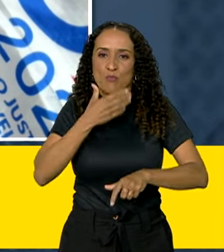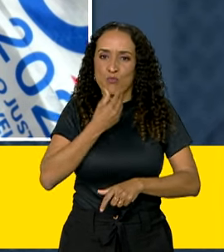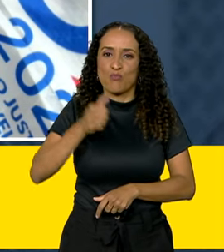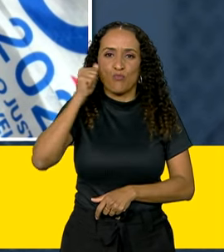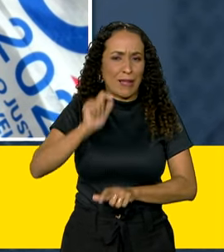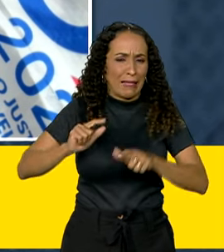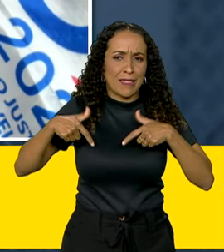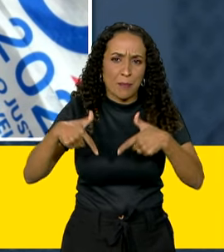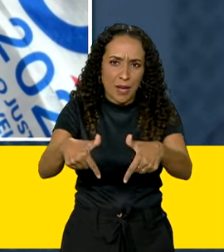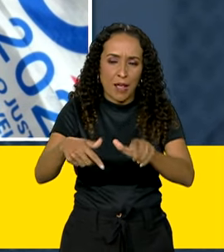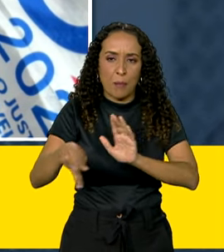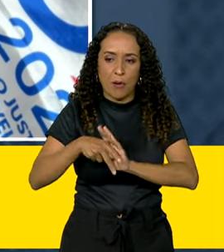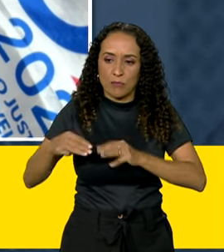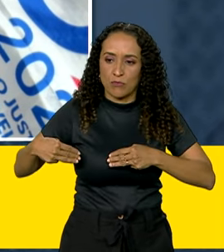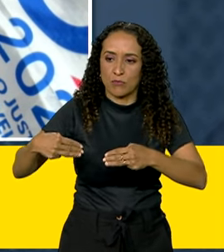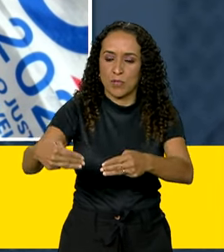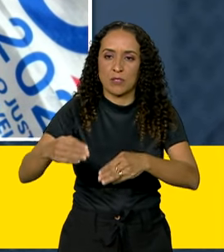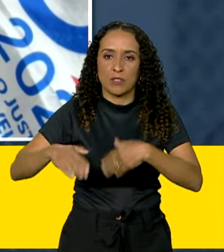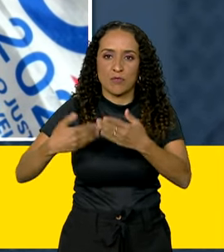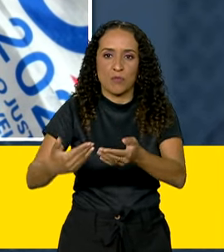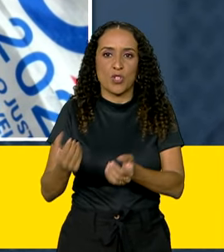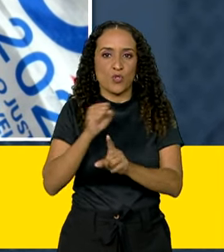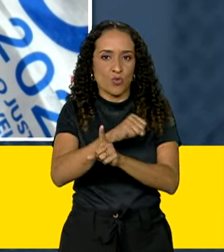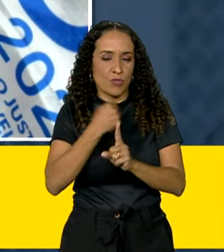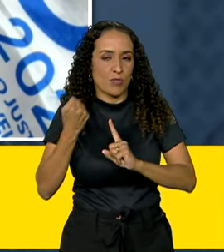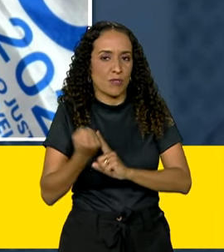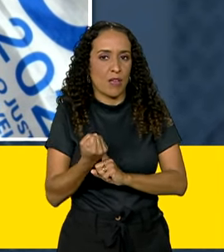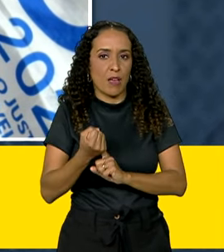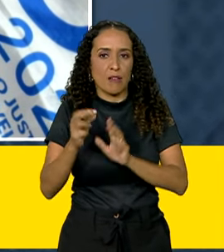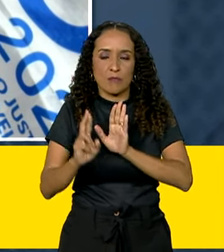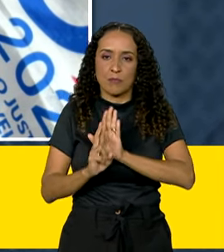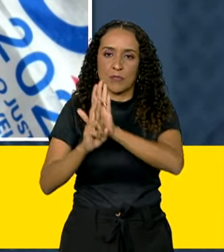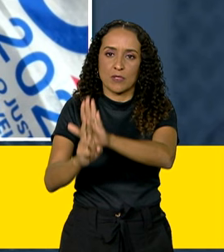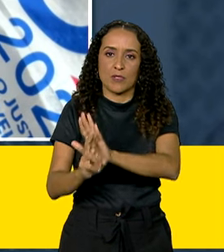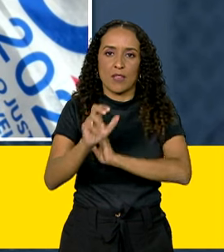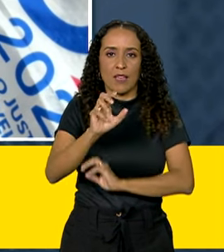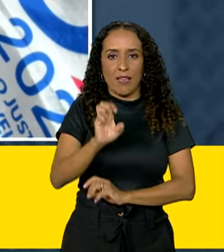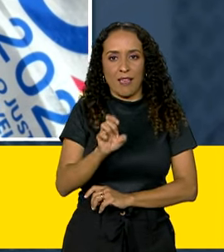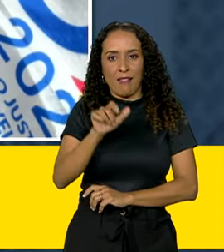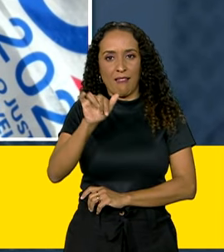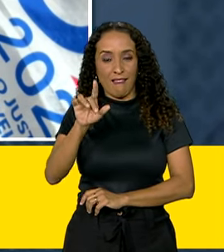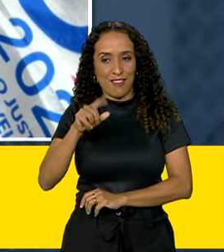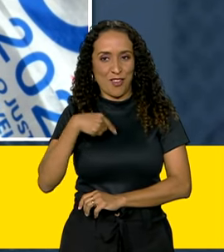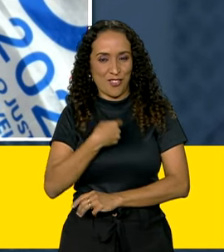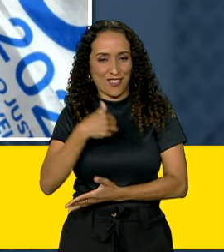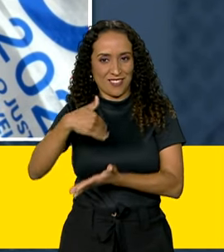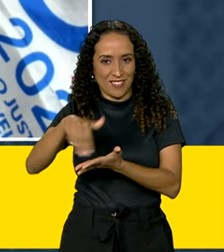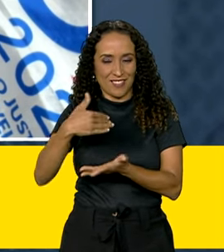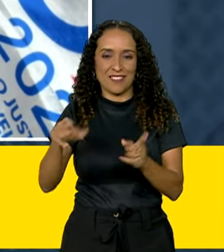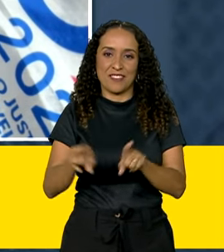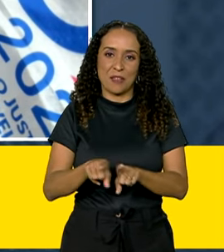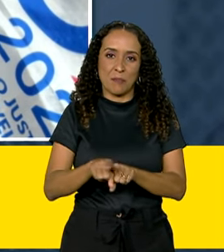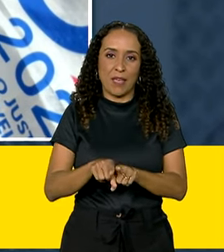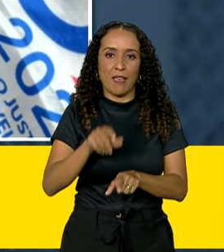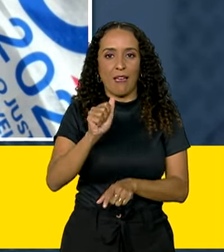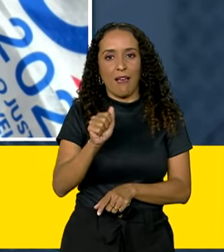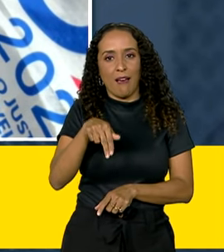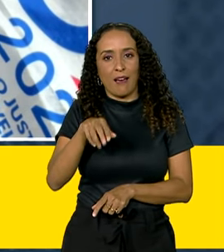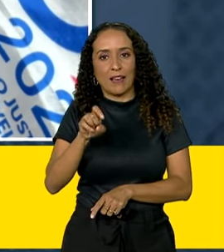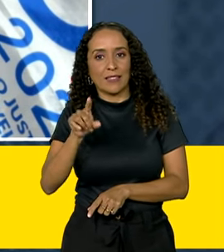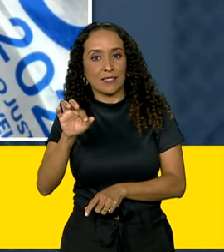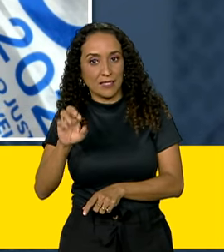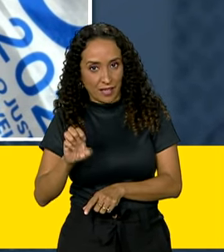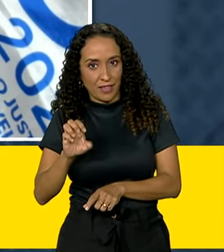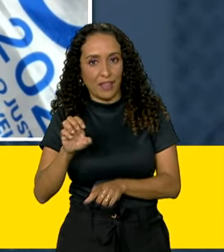trabalhadoras do Ministério do Desenvolvimento Social, aqui através da Eliane Aquino, nossa secretária, e também o André Quintão,